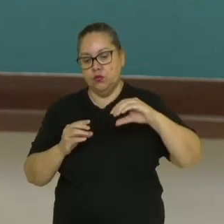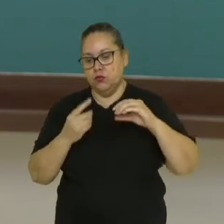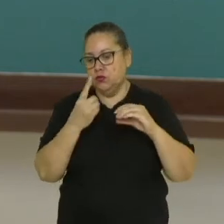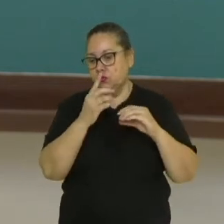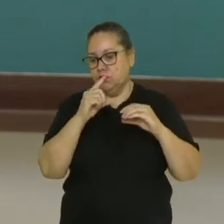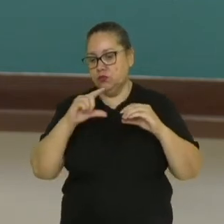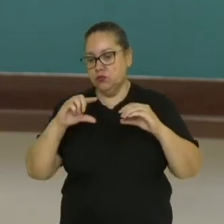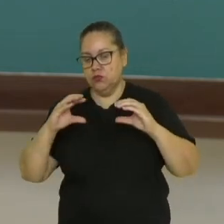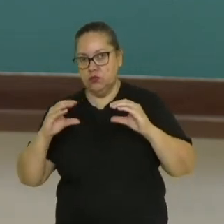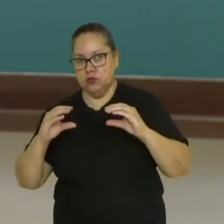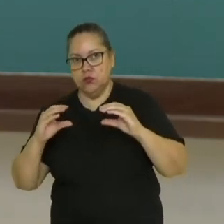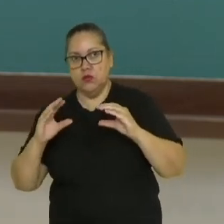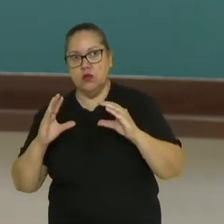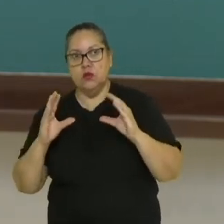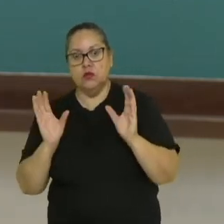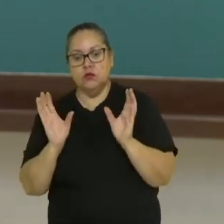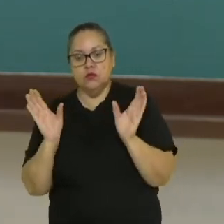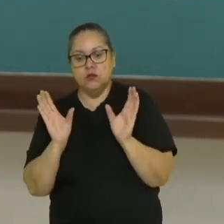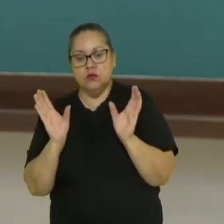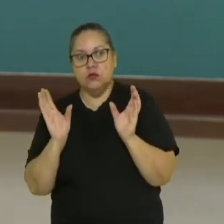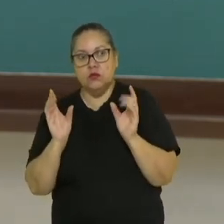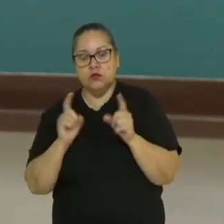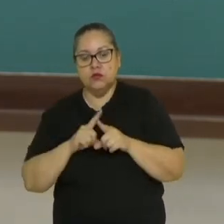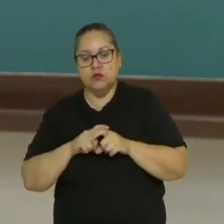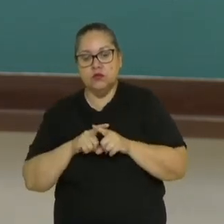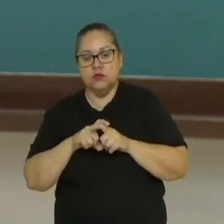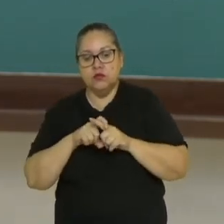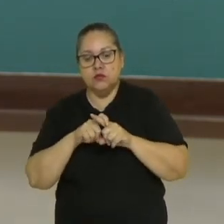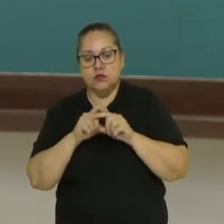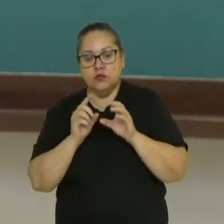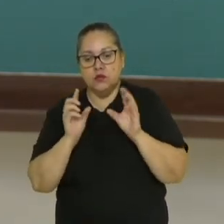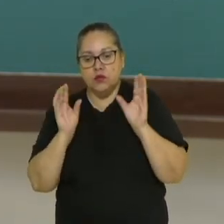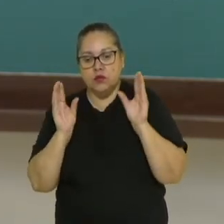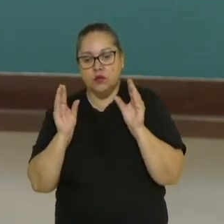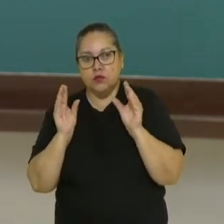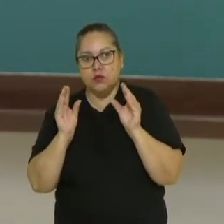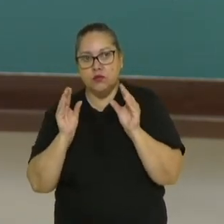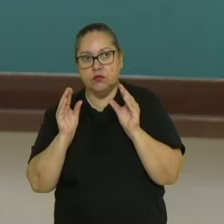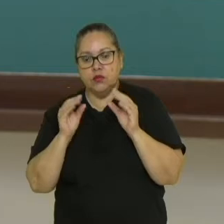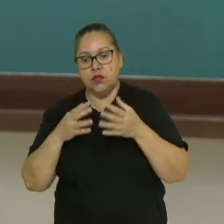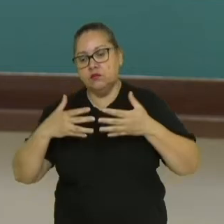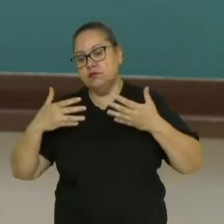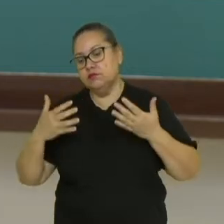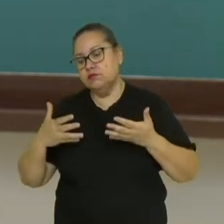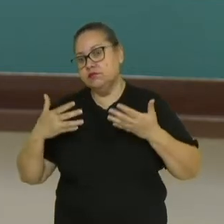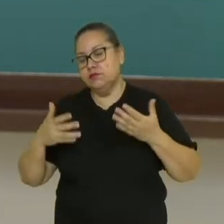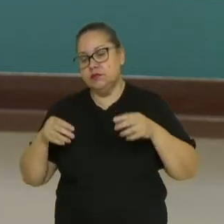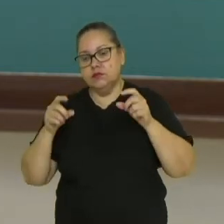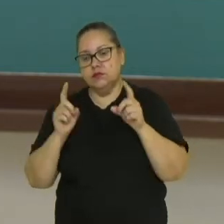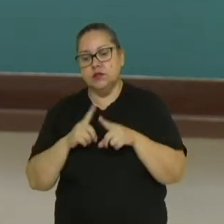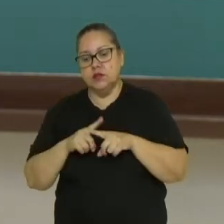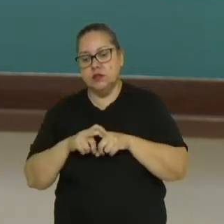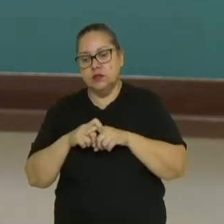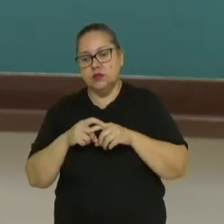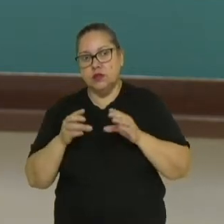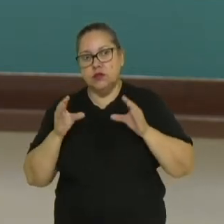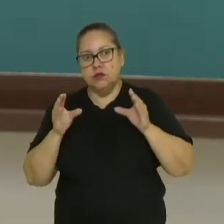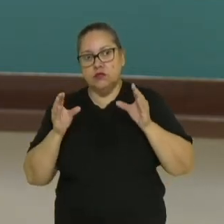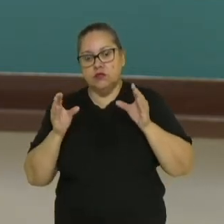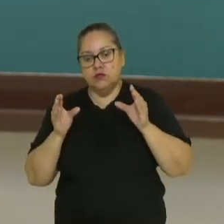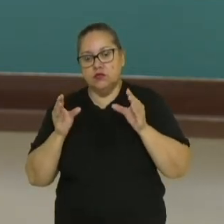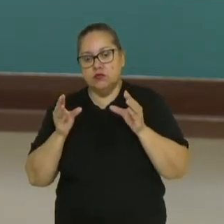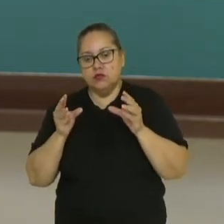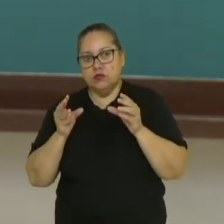outro do outro, e os cromossomos eles começam a se condensar. Eles estavam relaxados ali e depois eles começam a